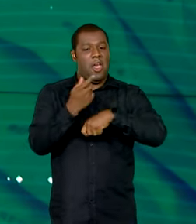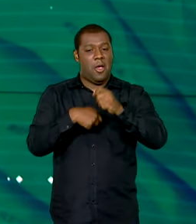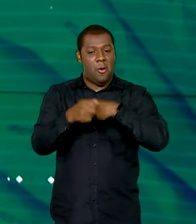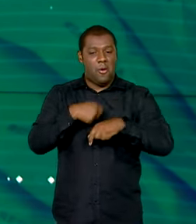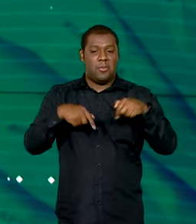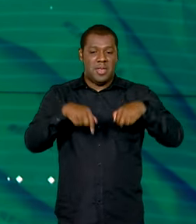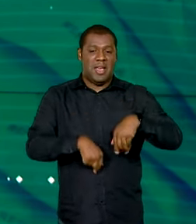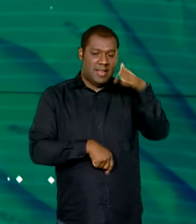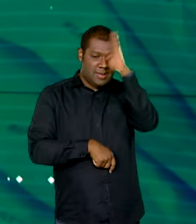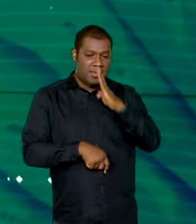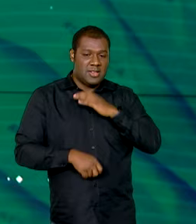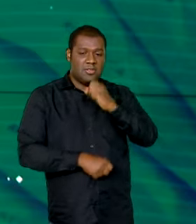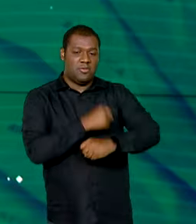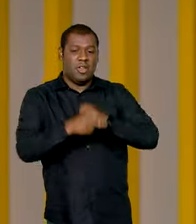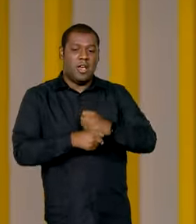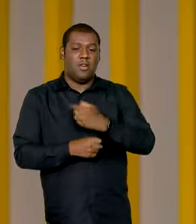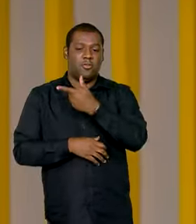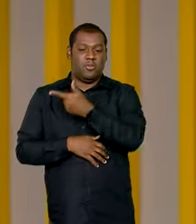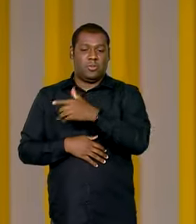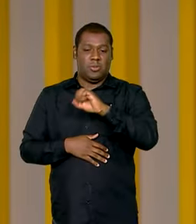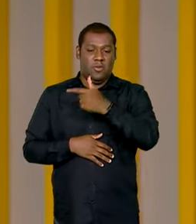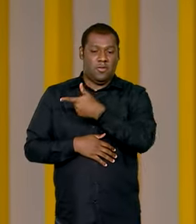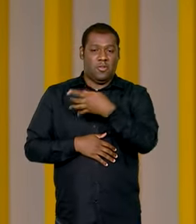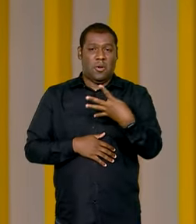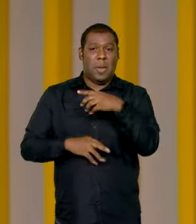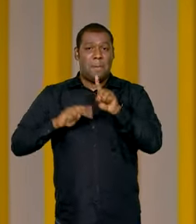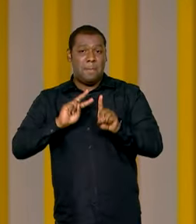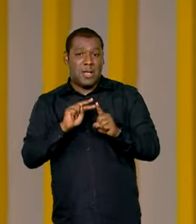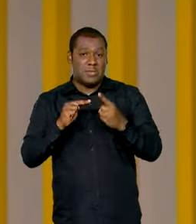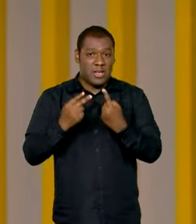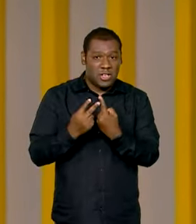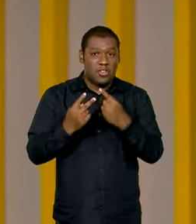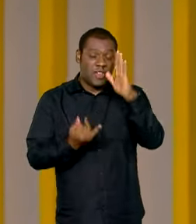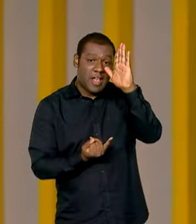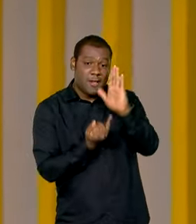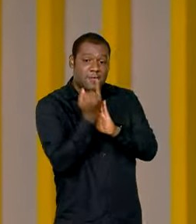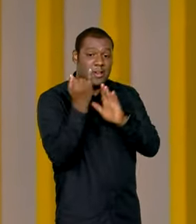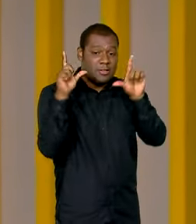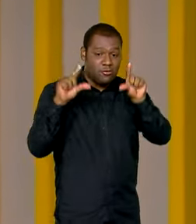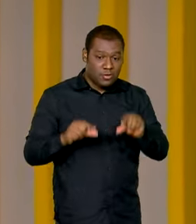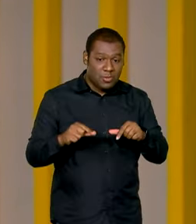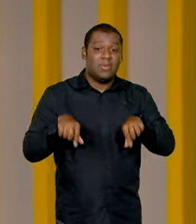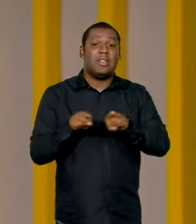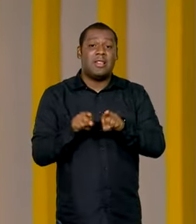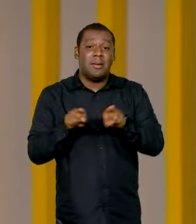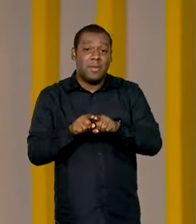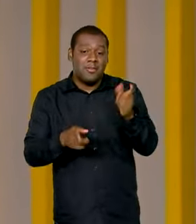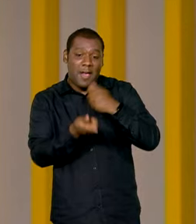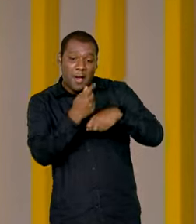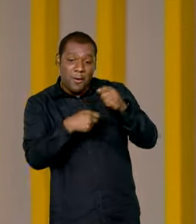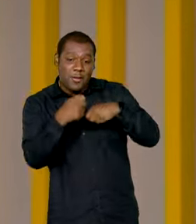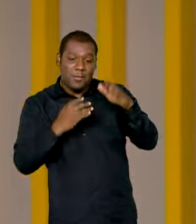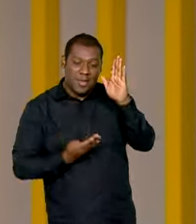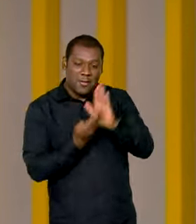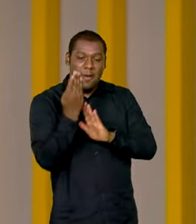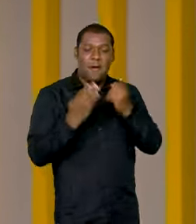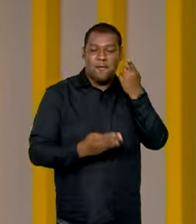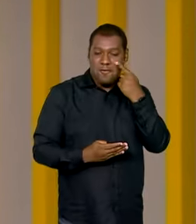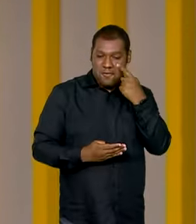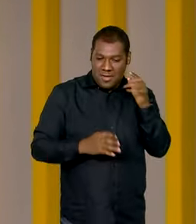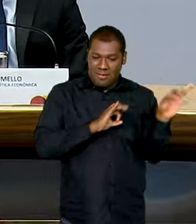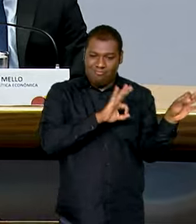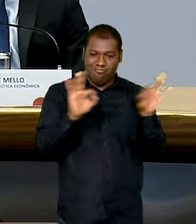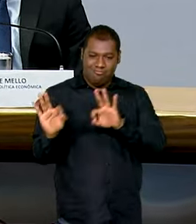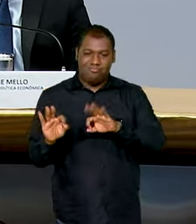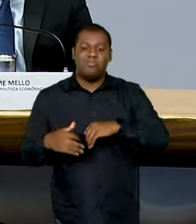para o país em 2024 a expectativa é de inflação menor e crescimento maior da economia Confira aí na